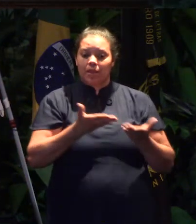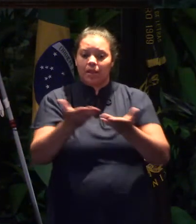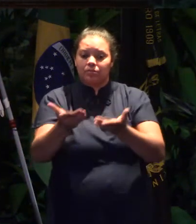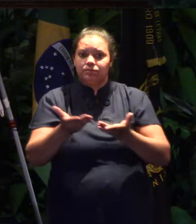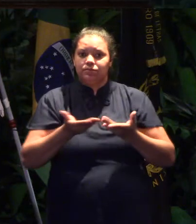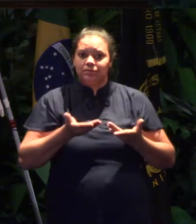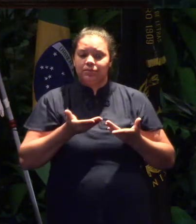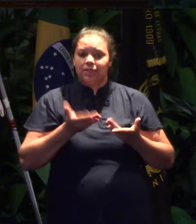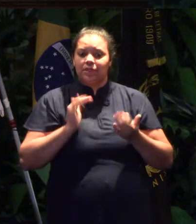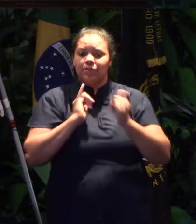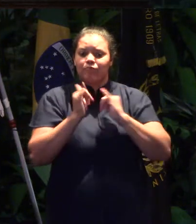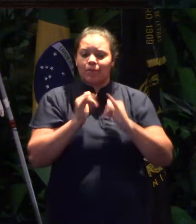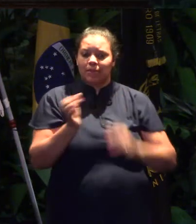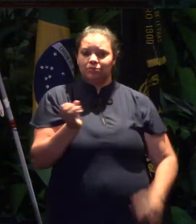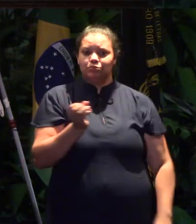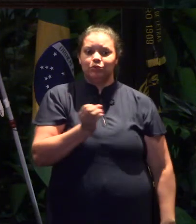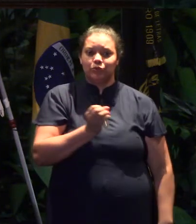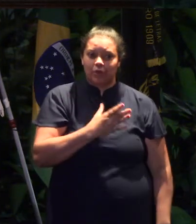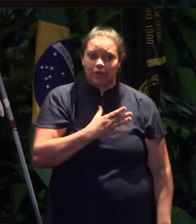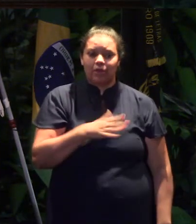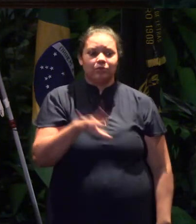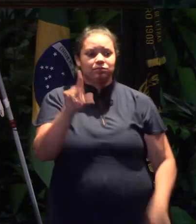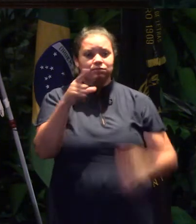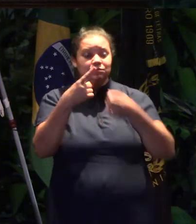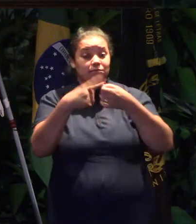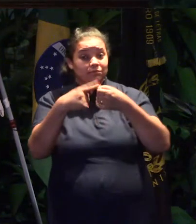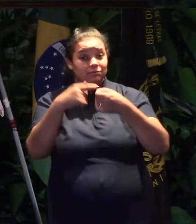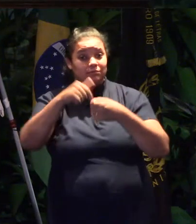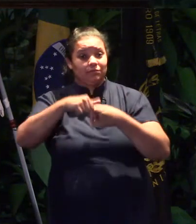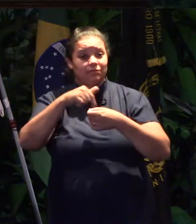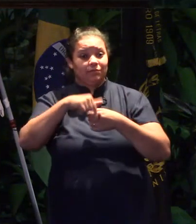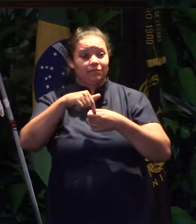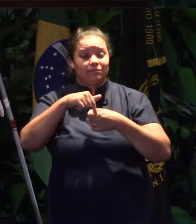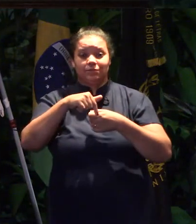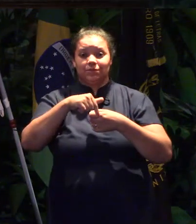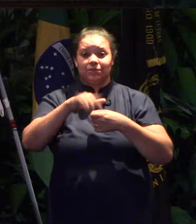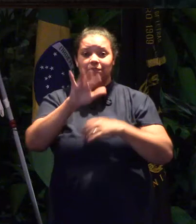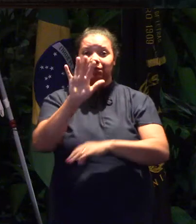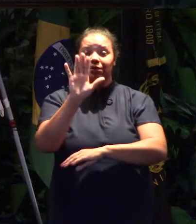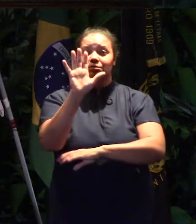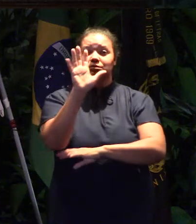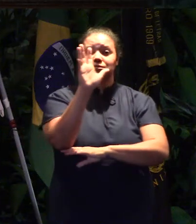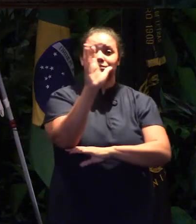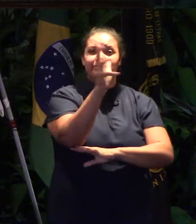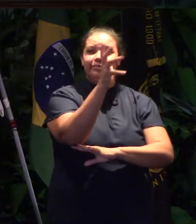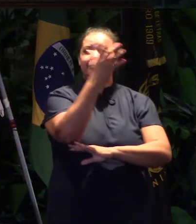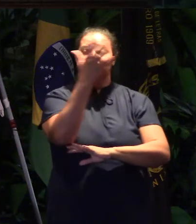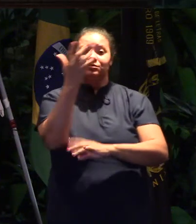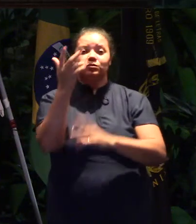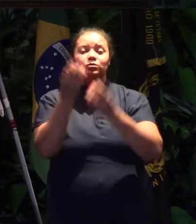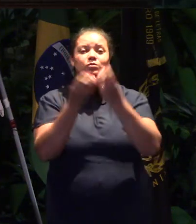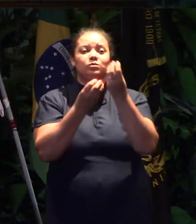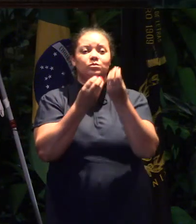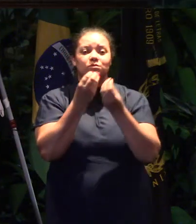uma informação nova dessa cidade. Aliás, a paisagem da nossa cidade está